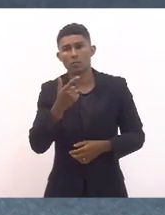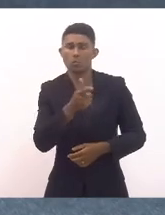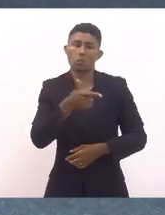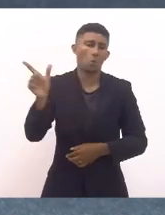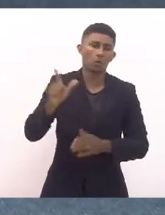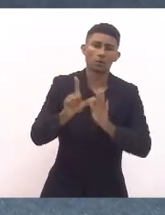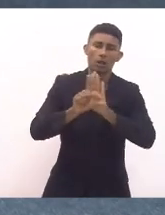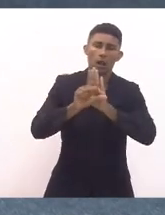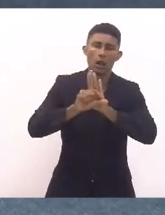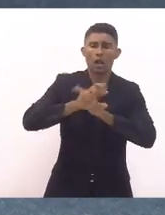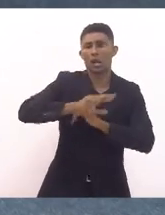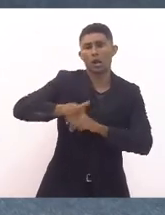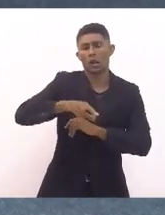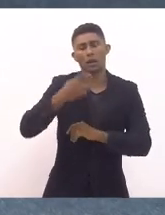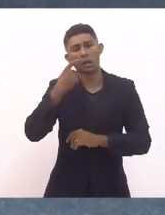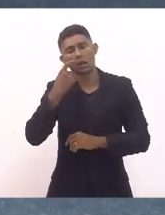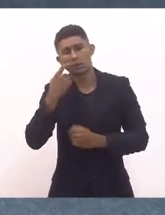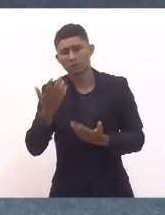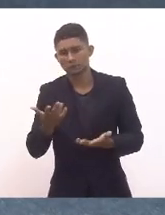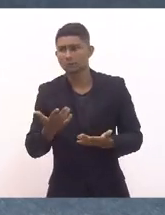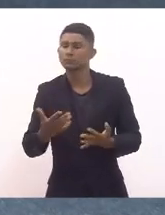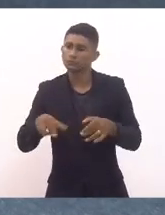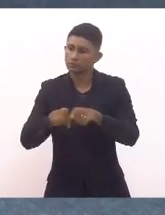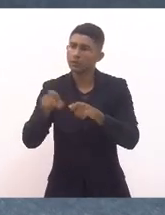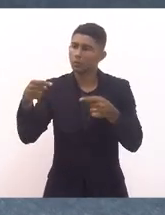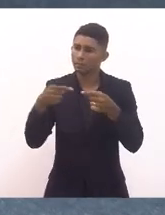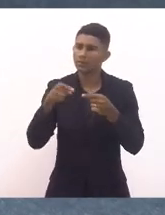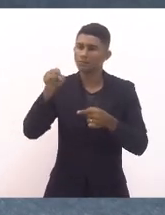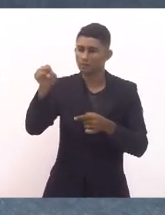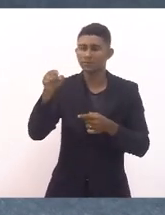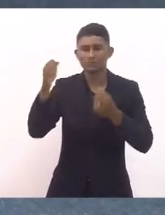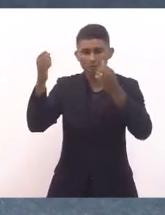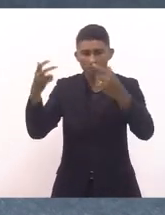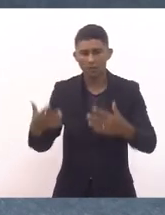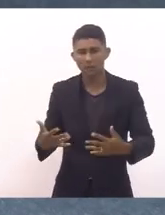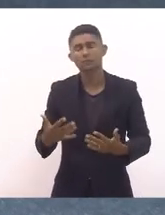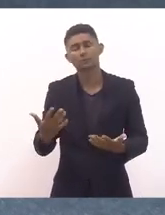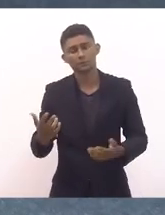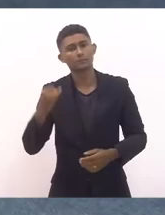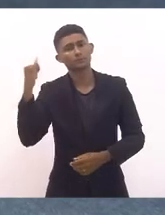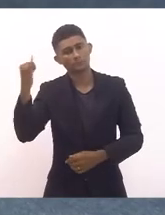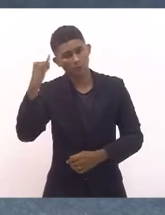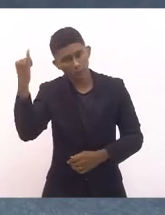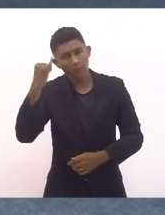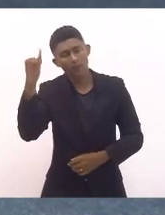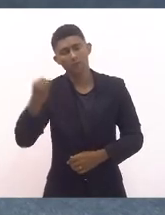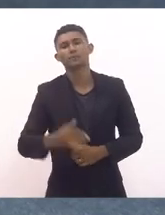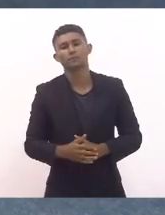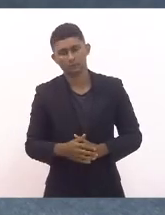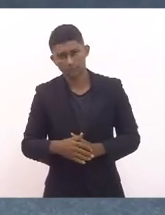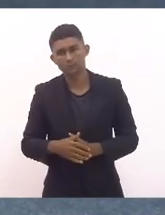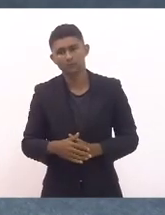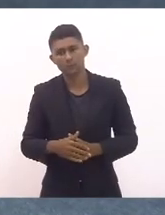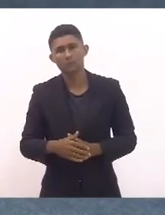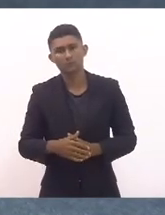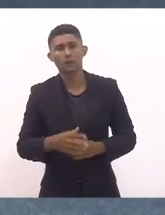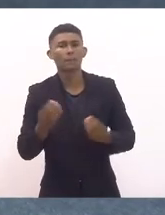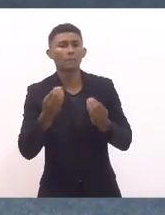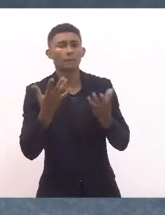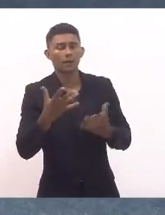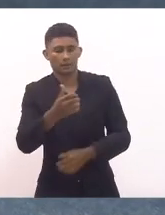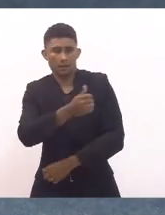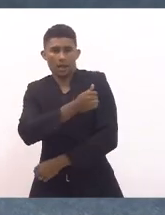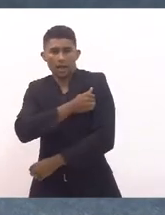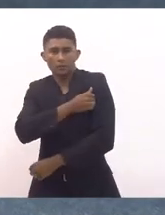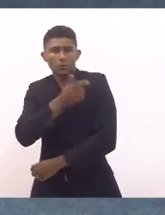uma outra legislação, justamente na linha que Vossa Excelência está apontando, que é uma ferramenta indispensável para que o aluno se proteja, para